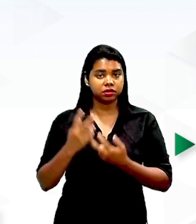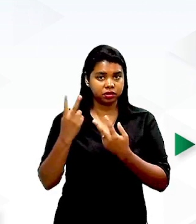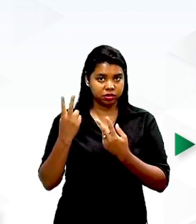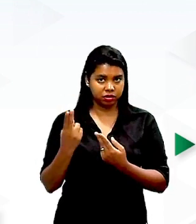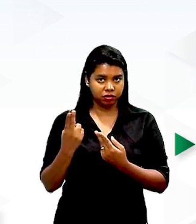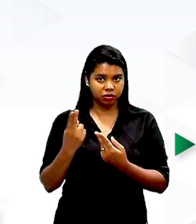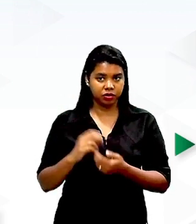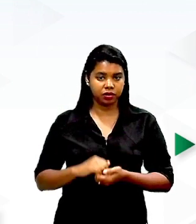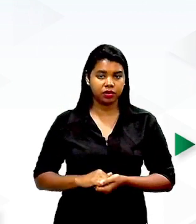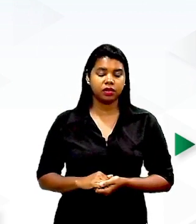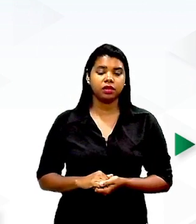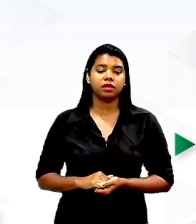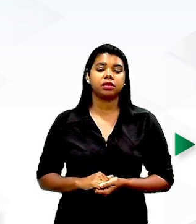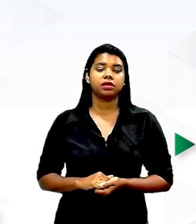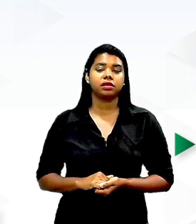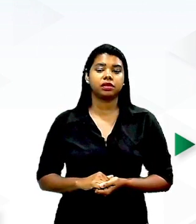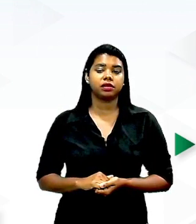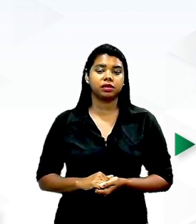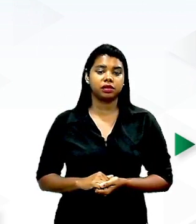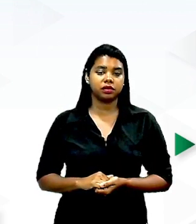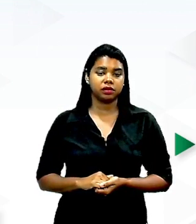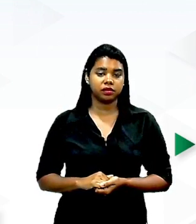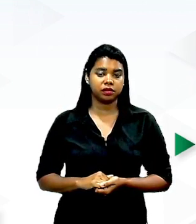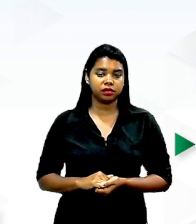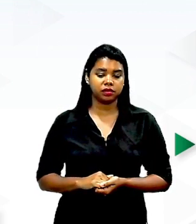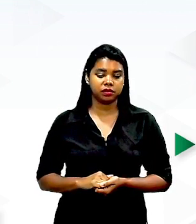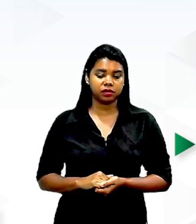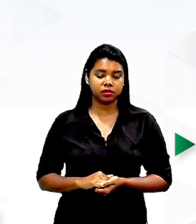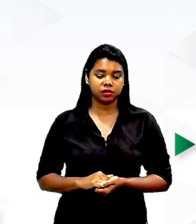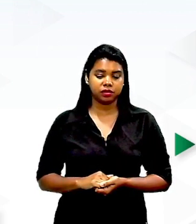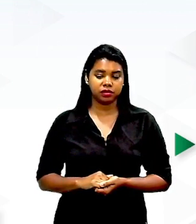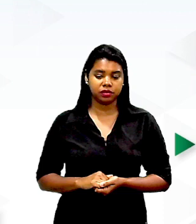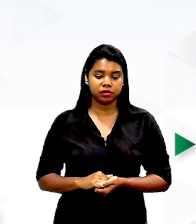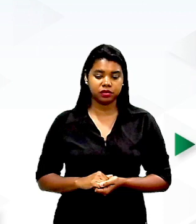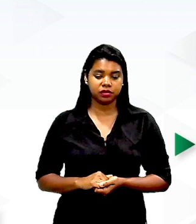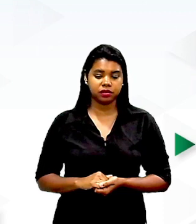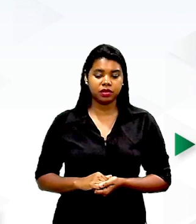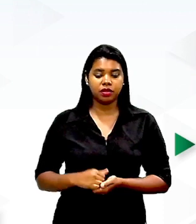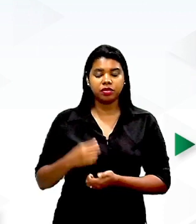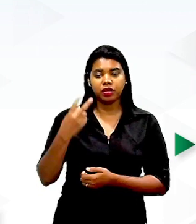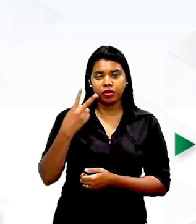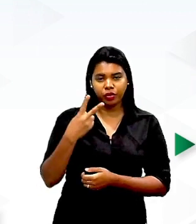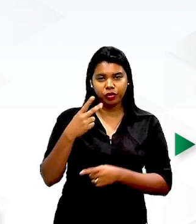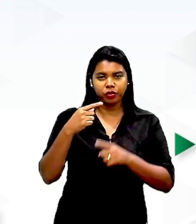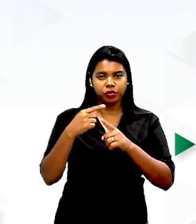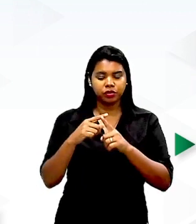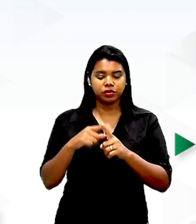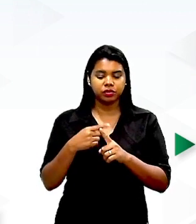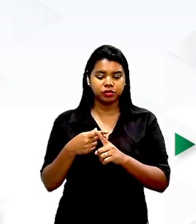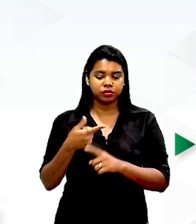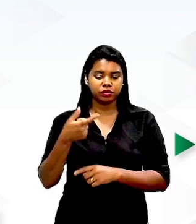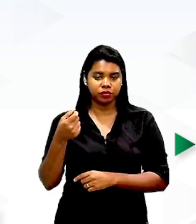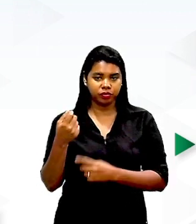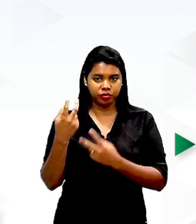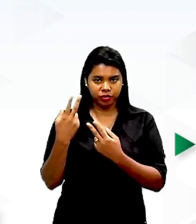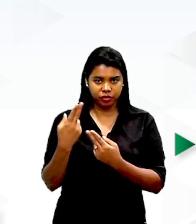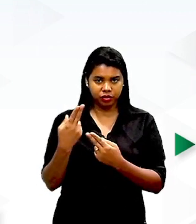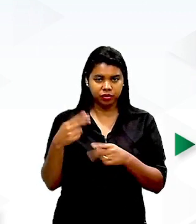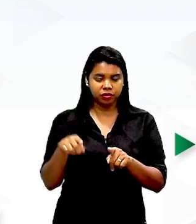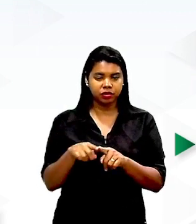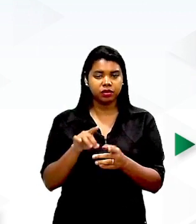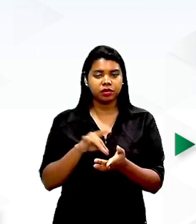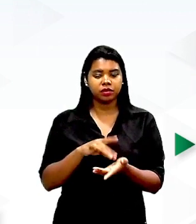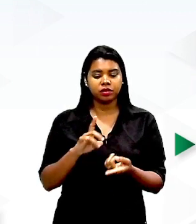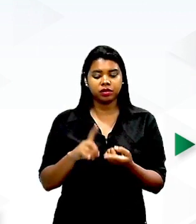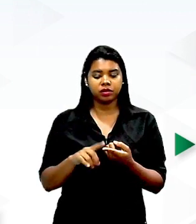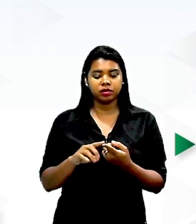que eu sei é que a abertura do ângulo superior lá em cima é 2x mais 20 graus. A do, de baixo aí do teu lado